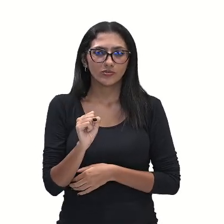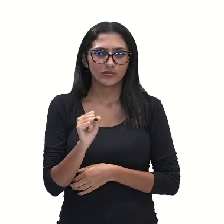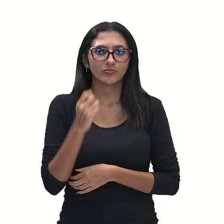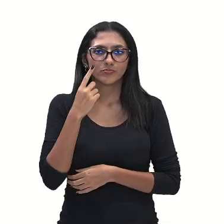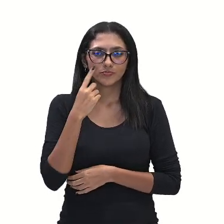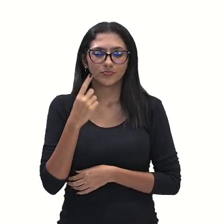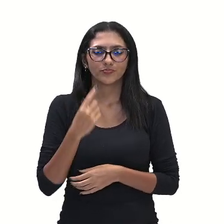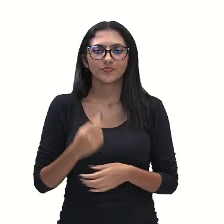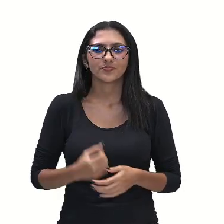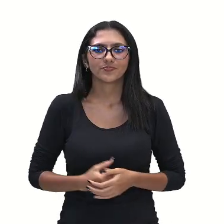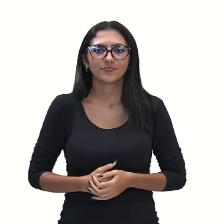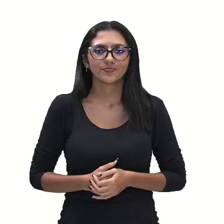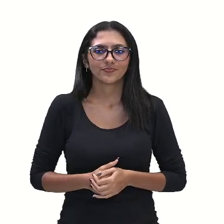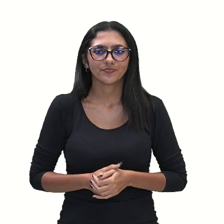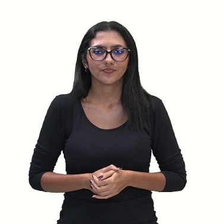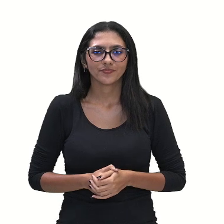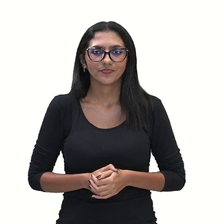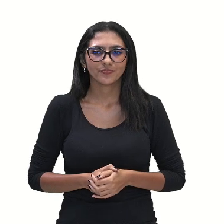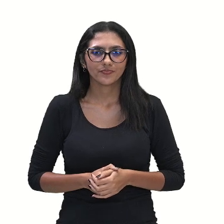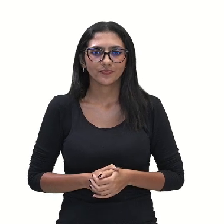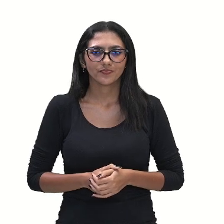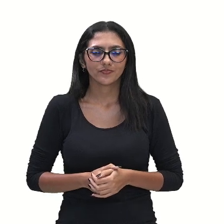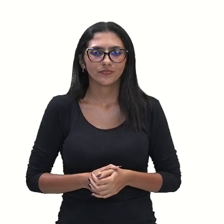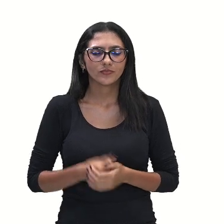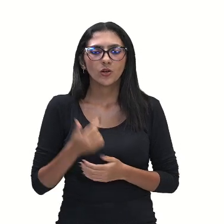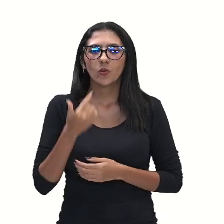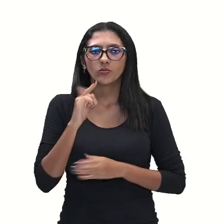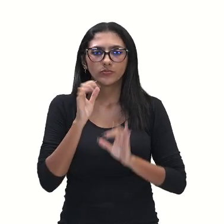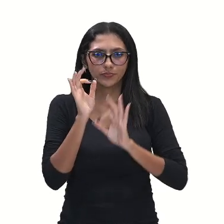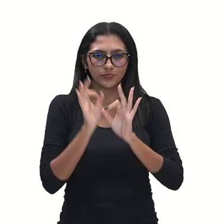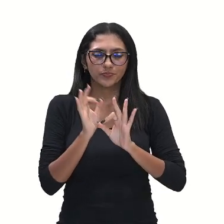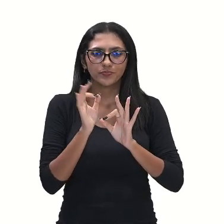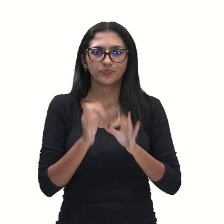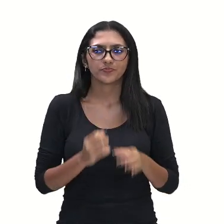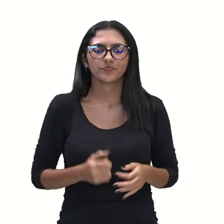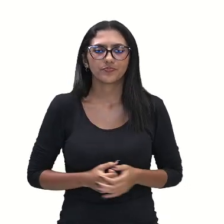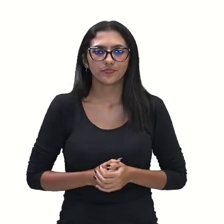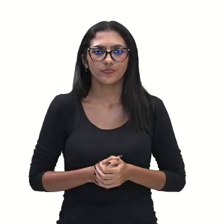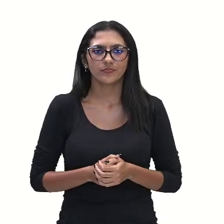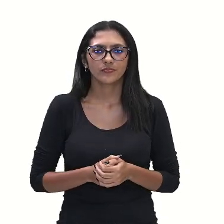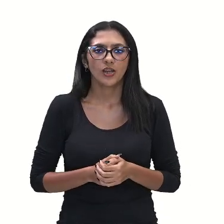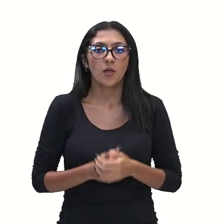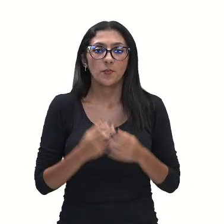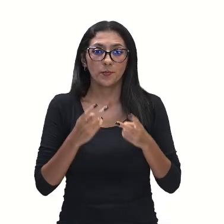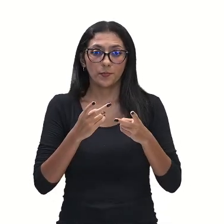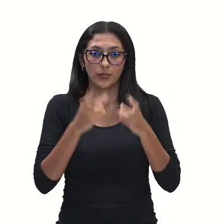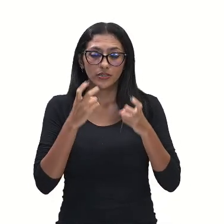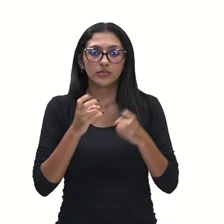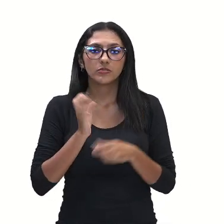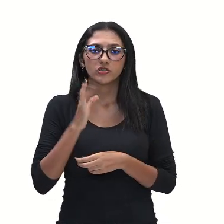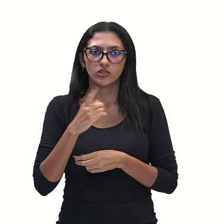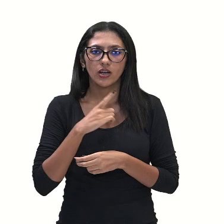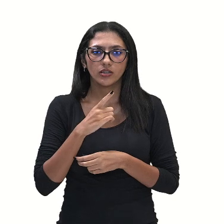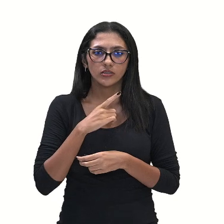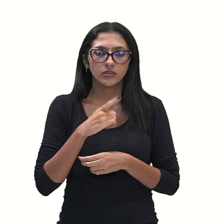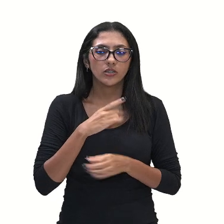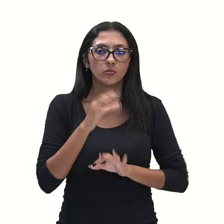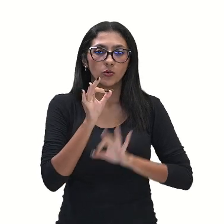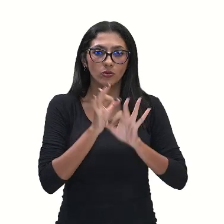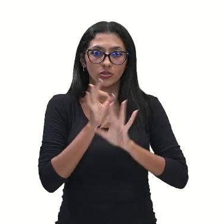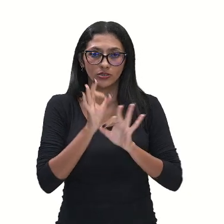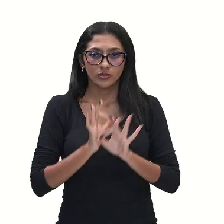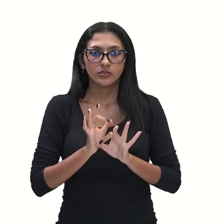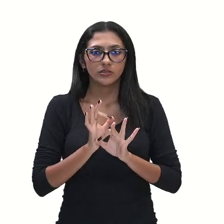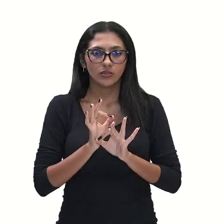a 18, tá bom? Qual o próximo passo? Reparem que aí você tem agora o produto entre